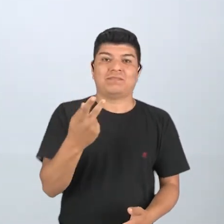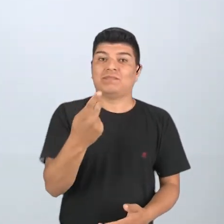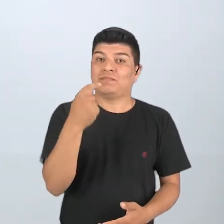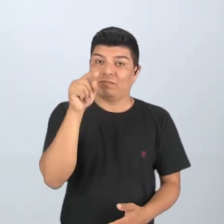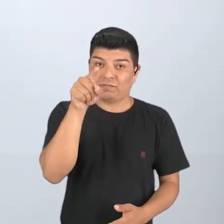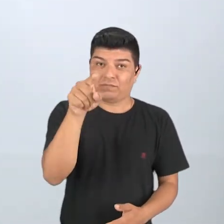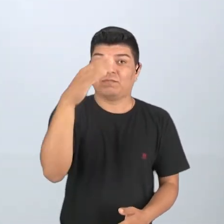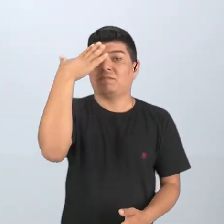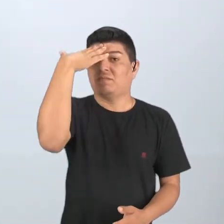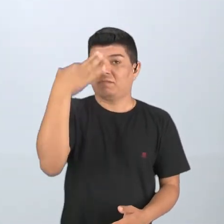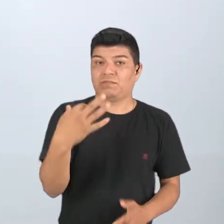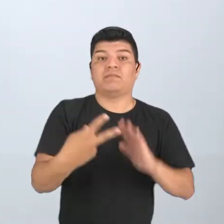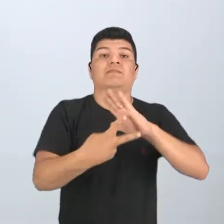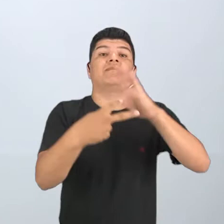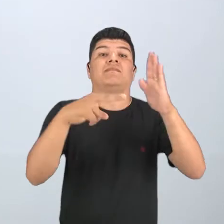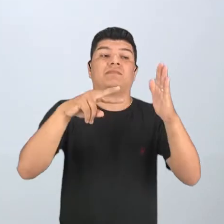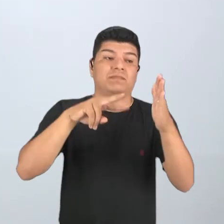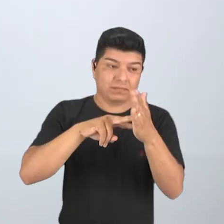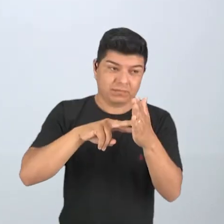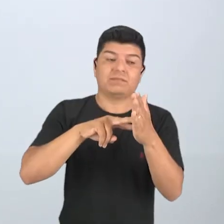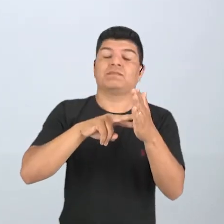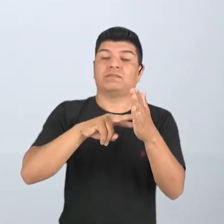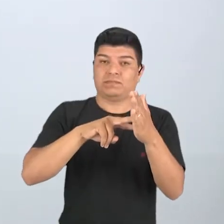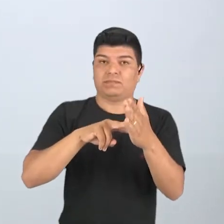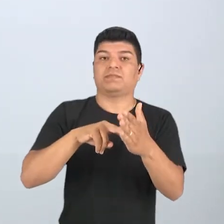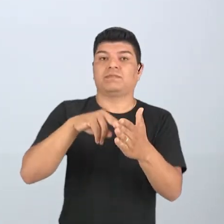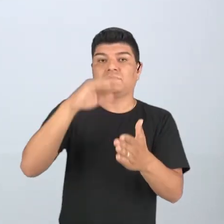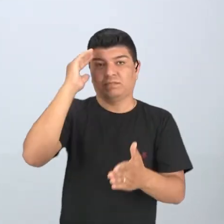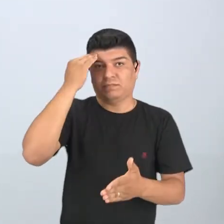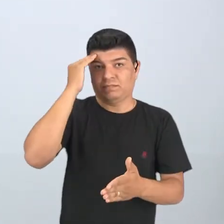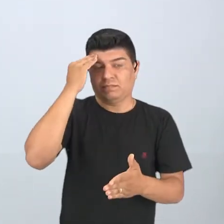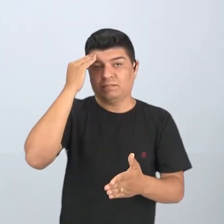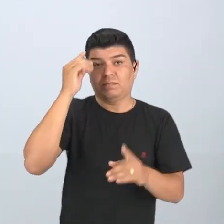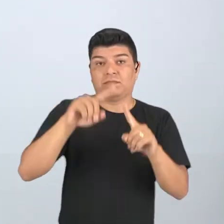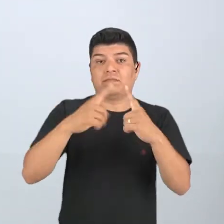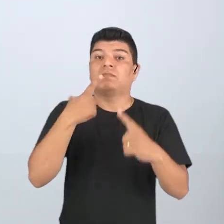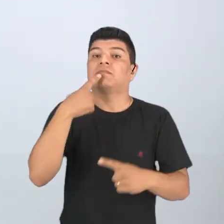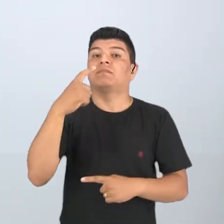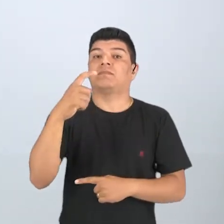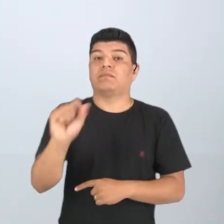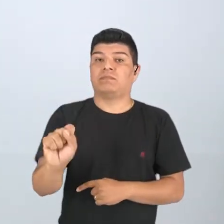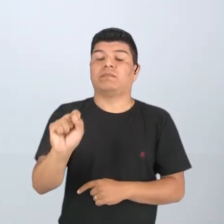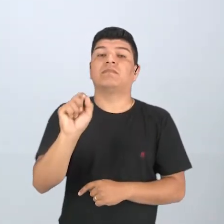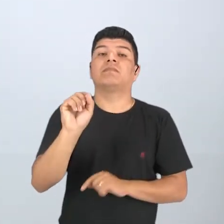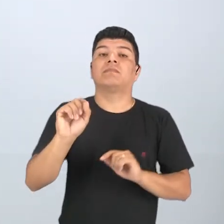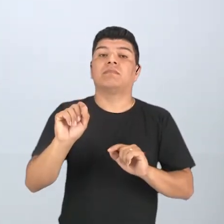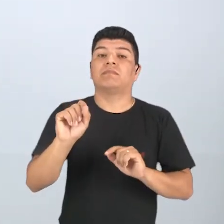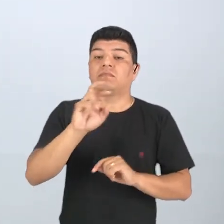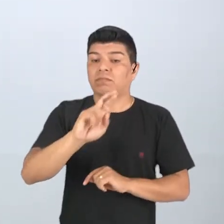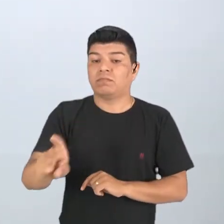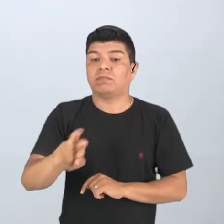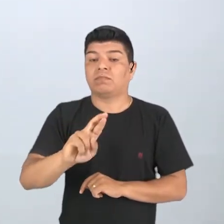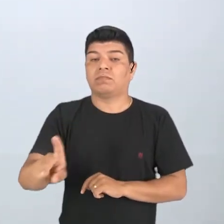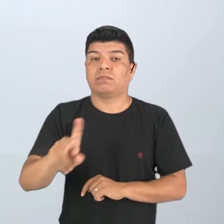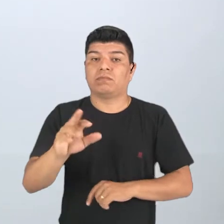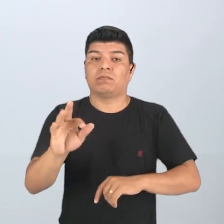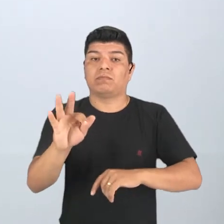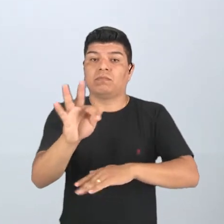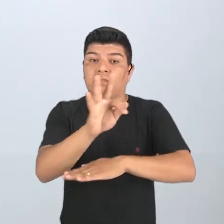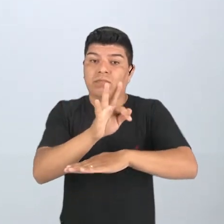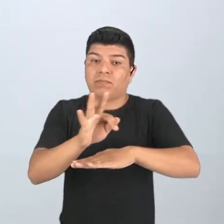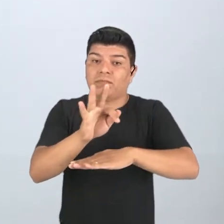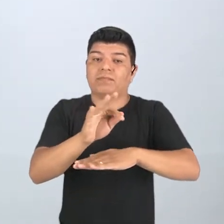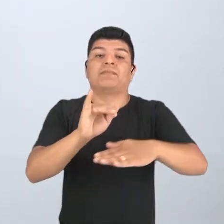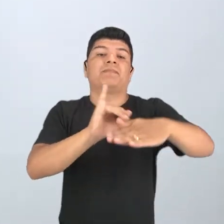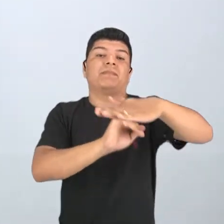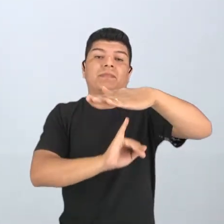vai entender, somente vocês dois que irão entender. Mas a linguagem, ela não é formal, ela é uma